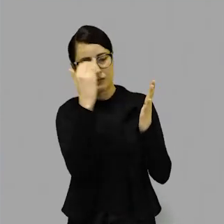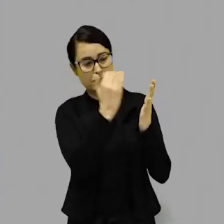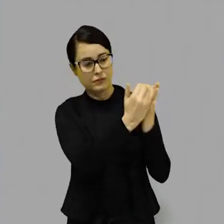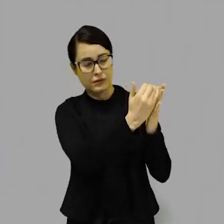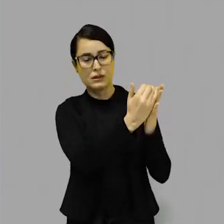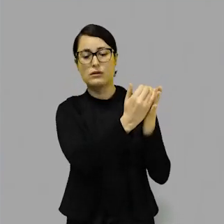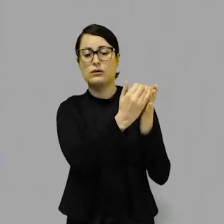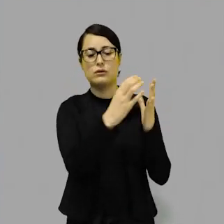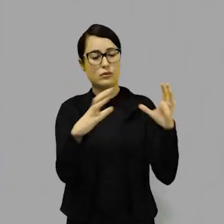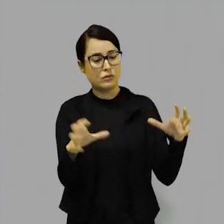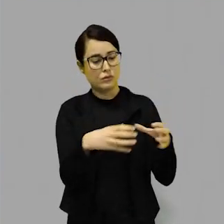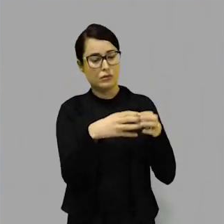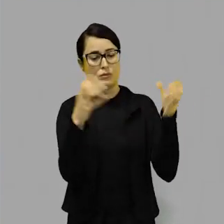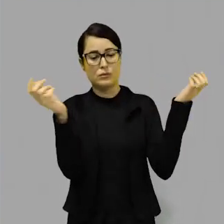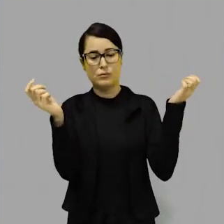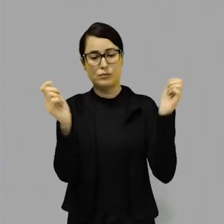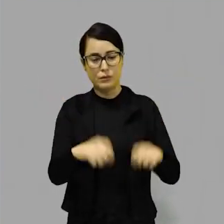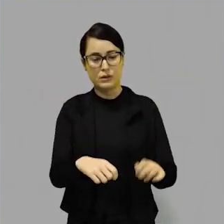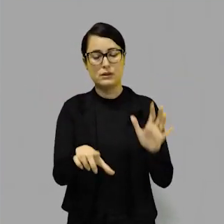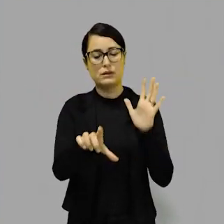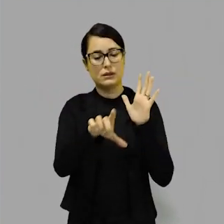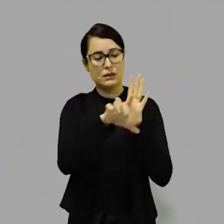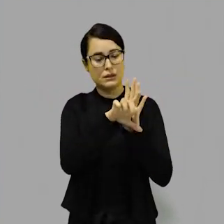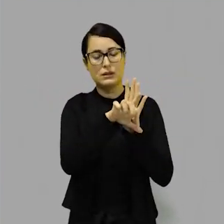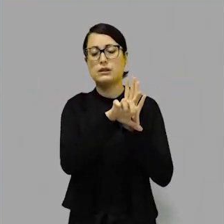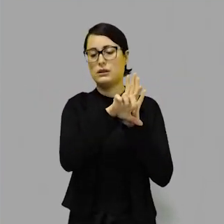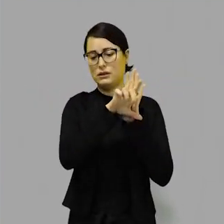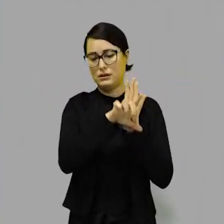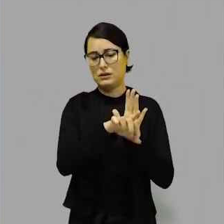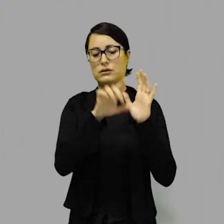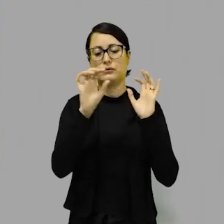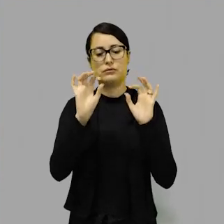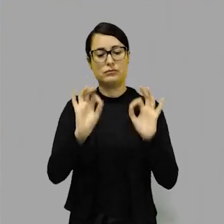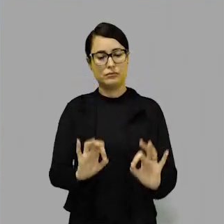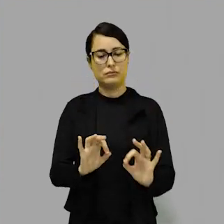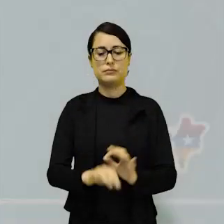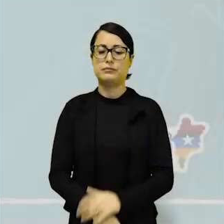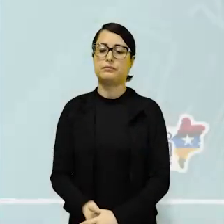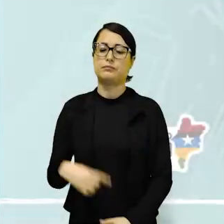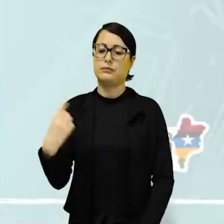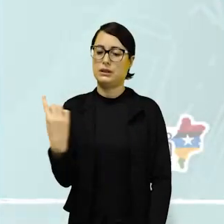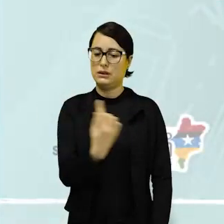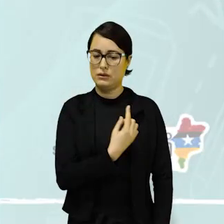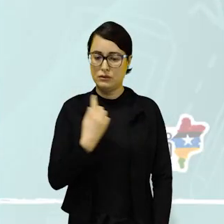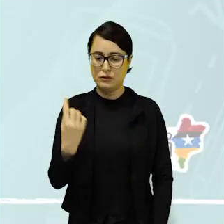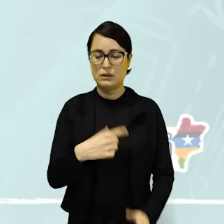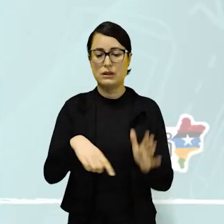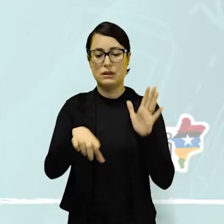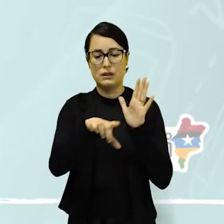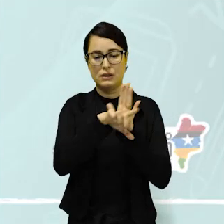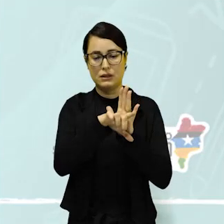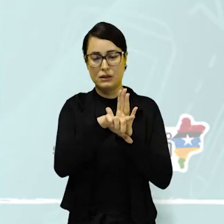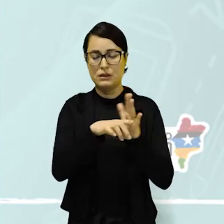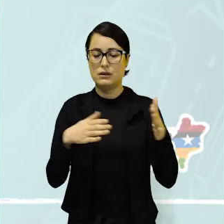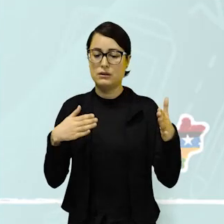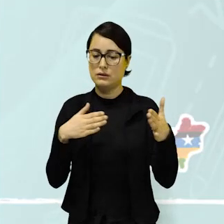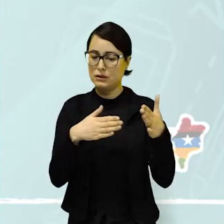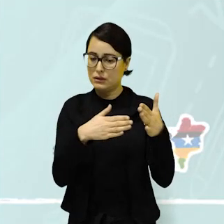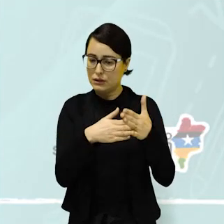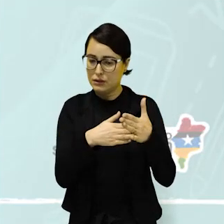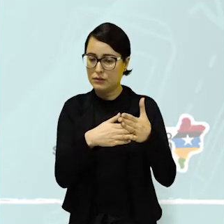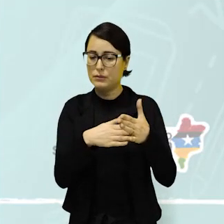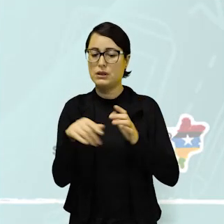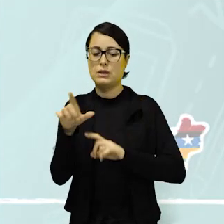de possibilidades que as leis, por exemplo, determinam para nós. As leis especificam limites para a